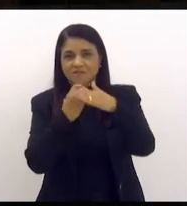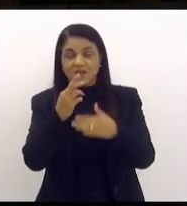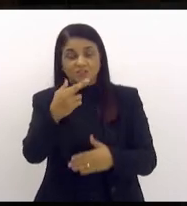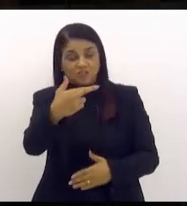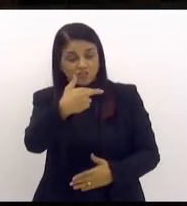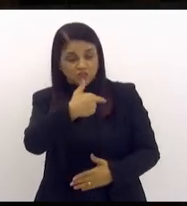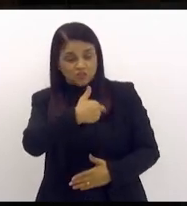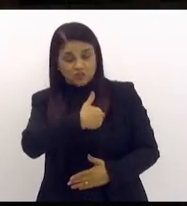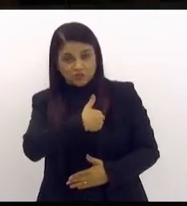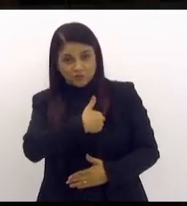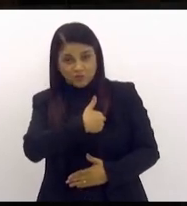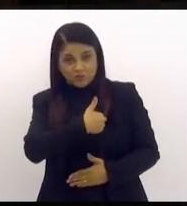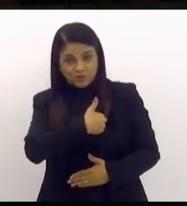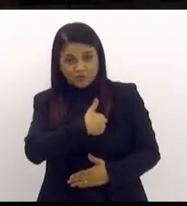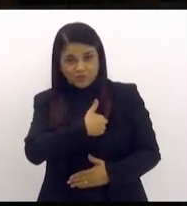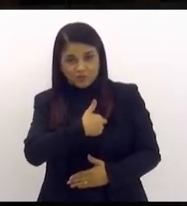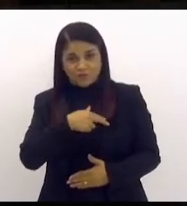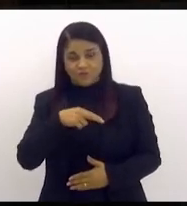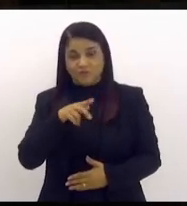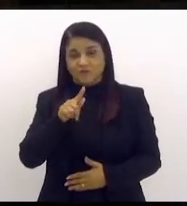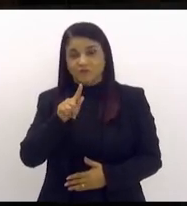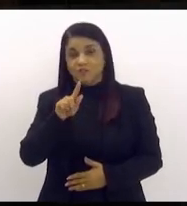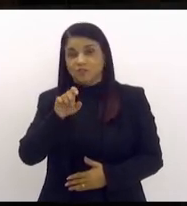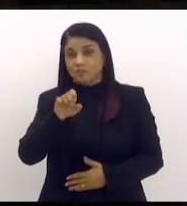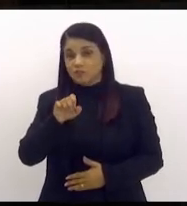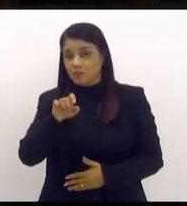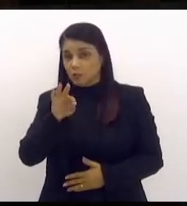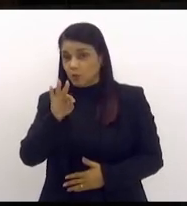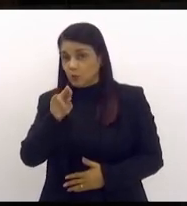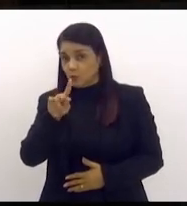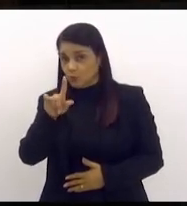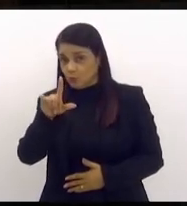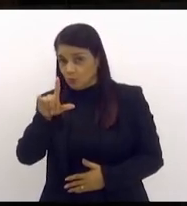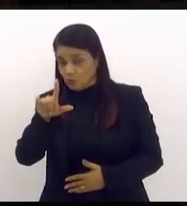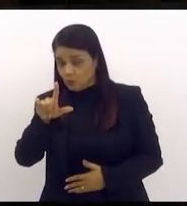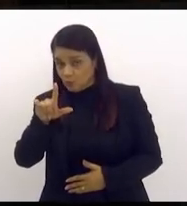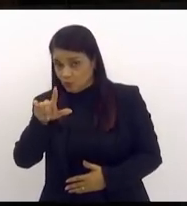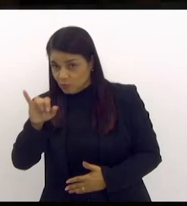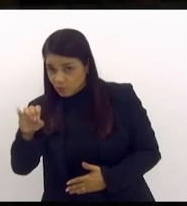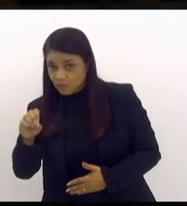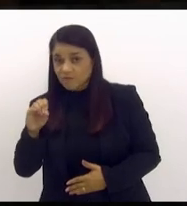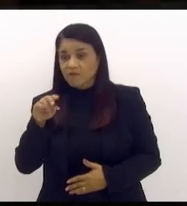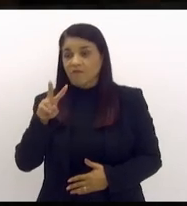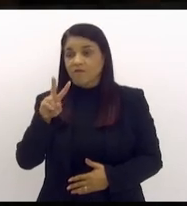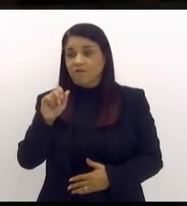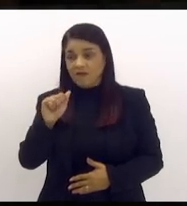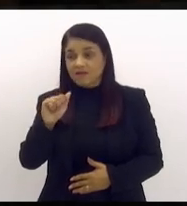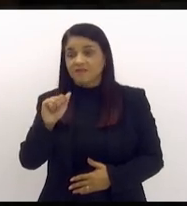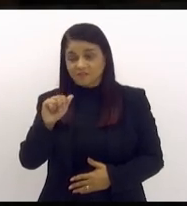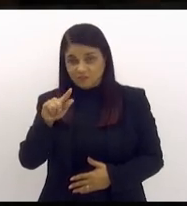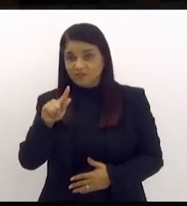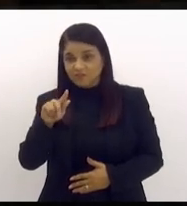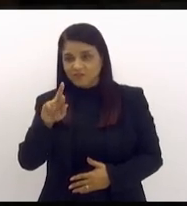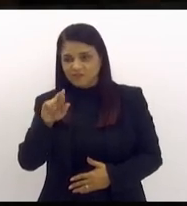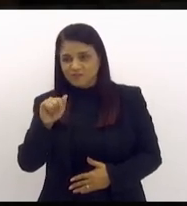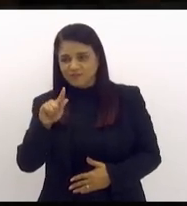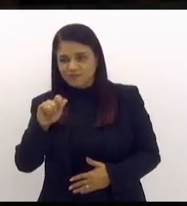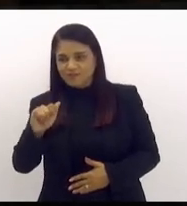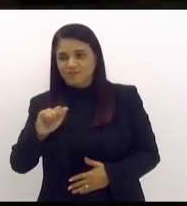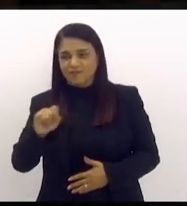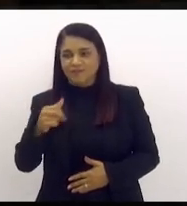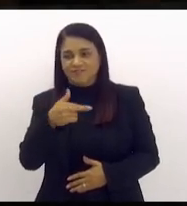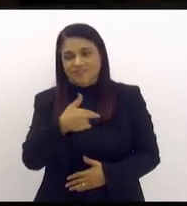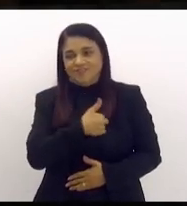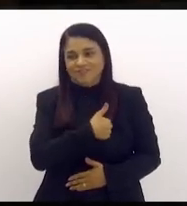Vargas e que marcou né a sua história no nosso país e aqui no Rio de Janeiro ela tem uma importância do ponto de vista